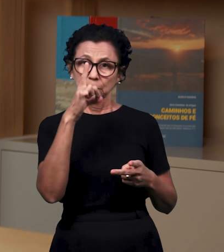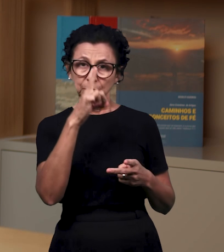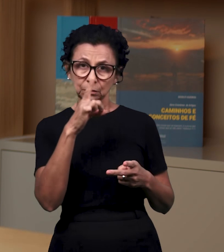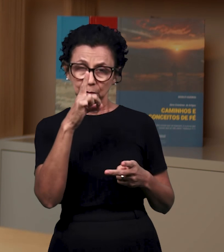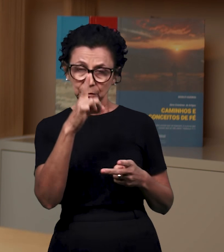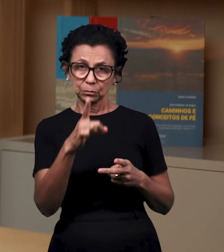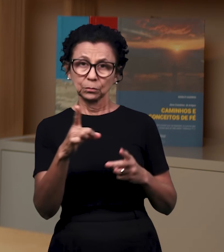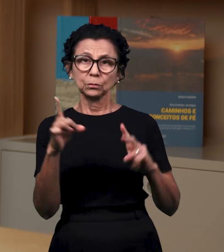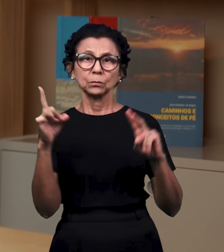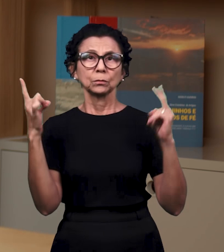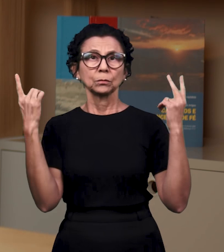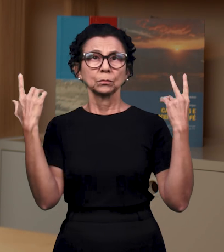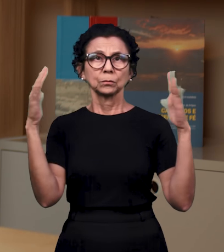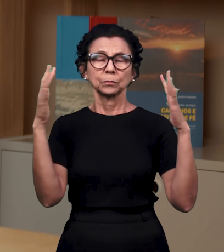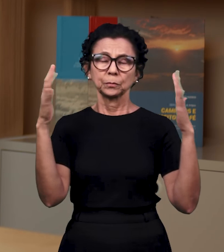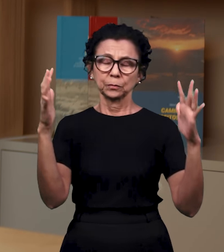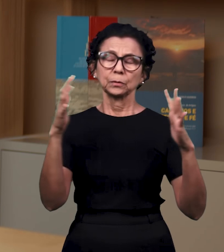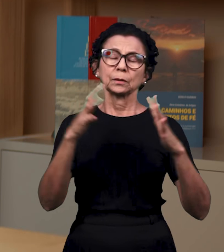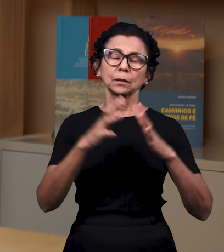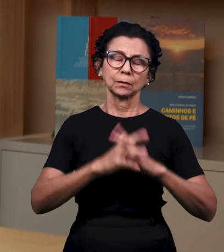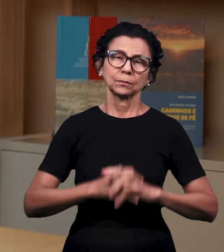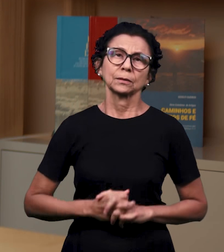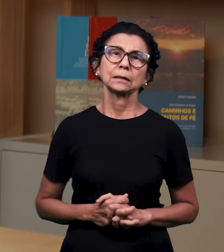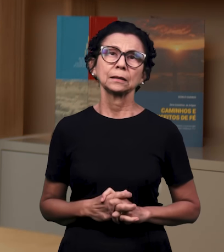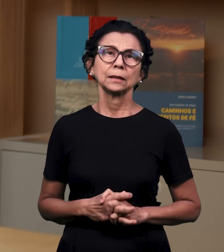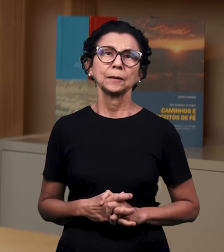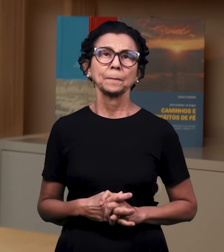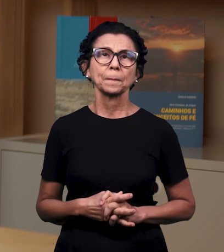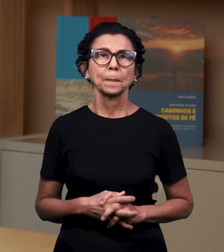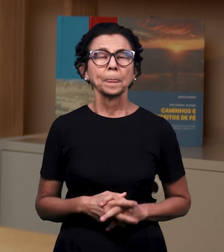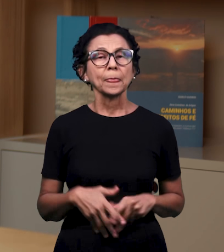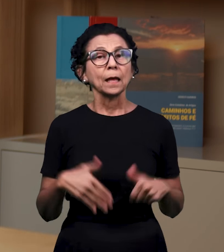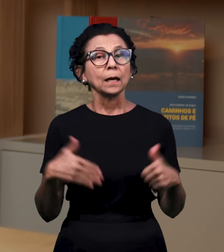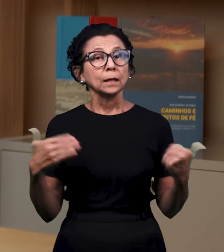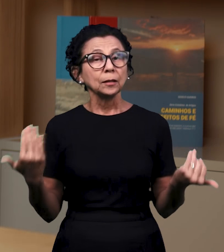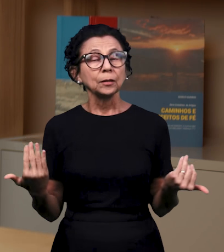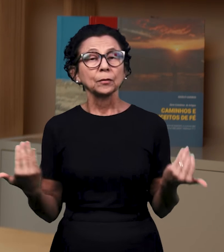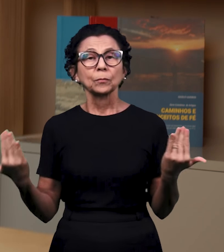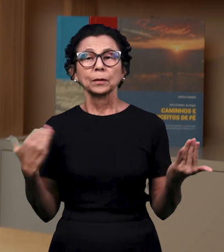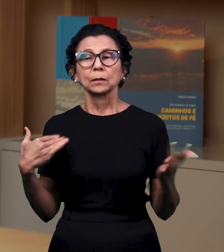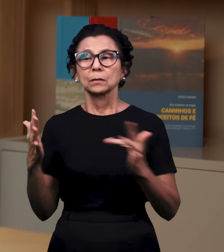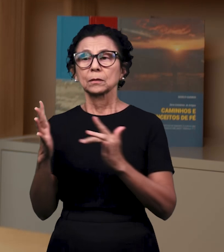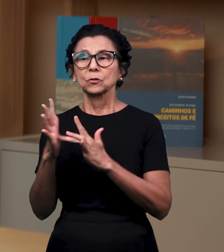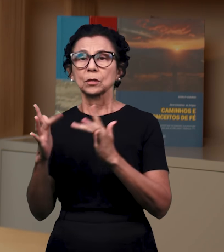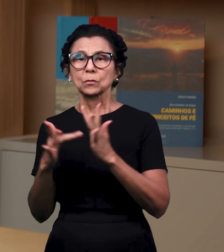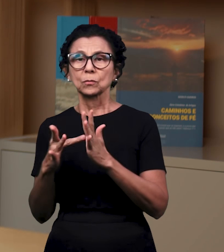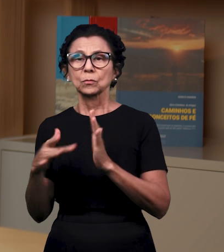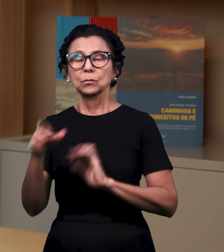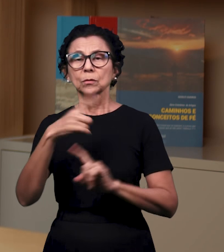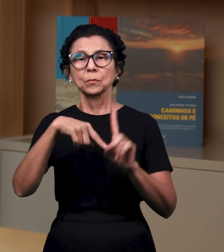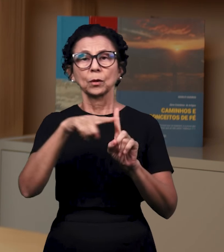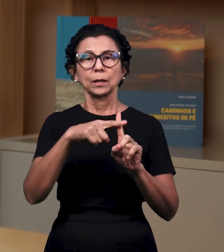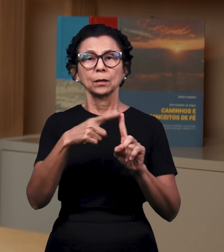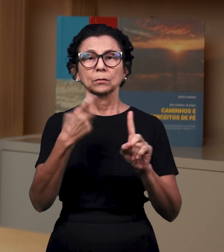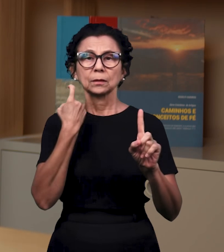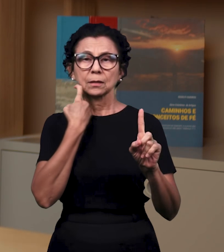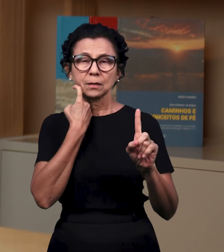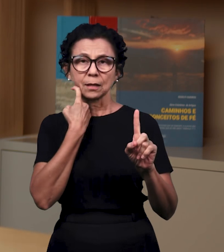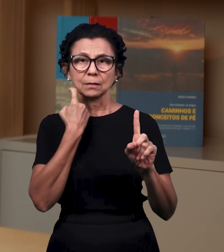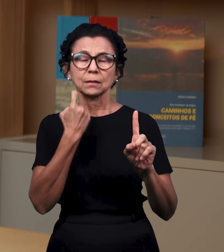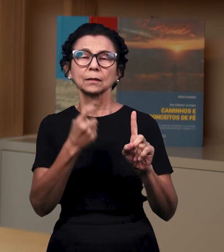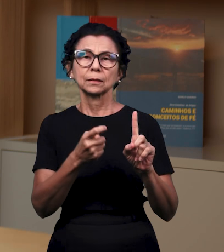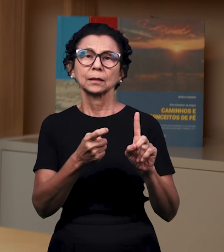aquilo que Jesus fez, que foi morrer e ressuscitar ao terceiro dia, Jesus morreu uma sexta-feira, ressuscitou no domingo,